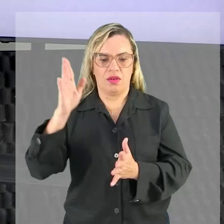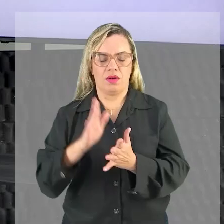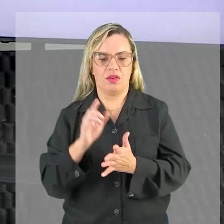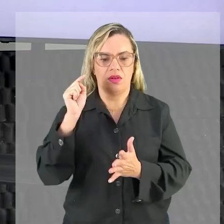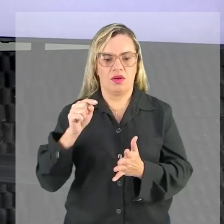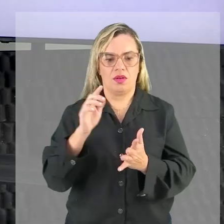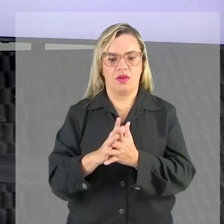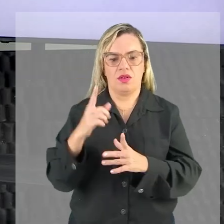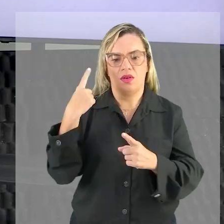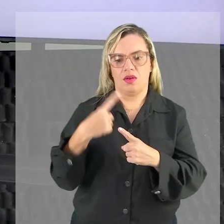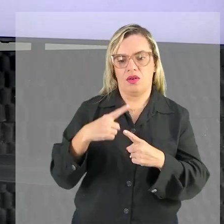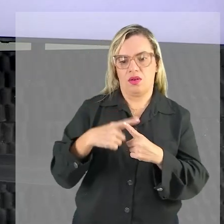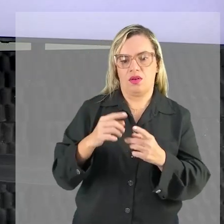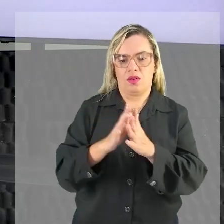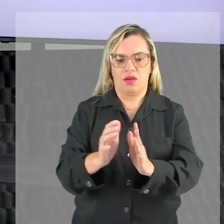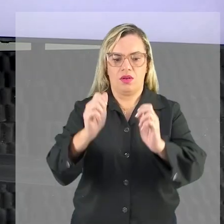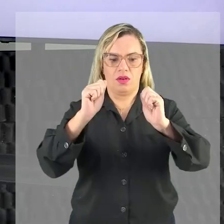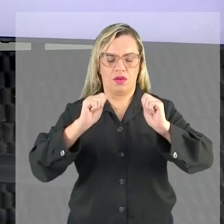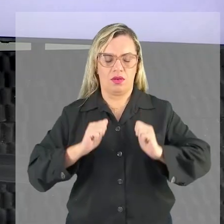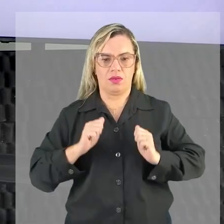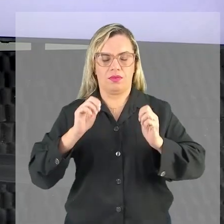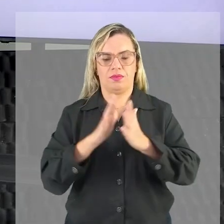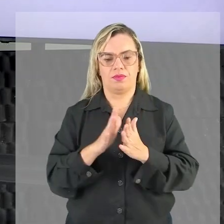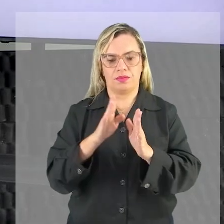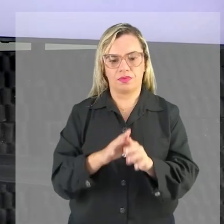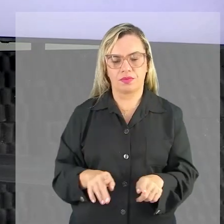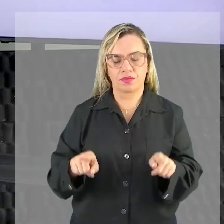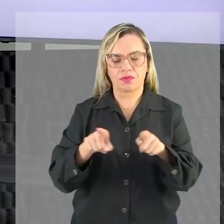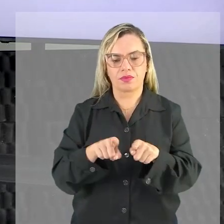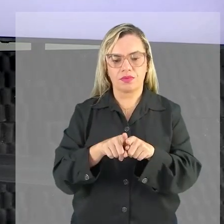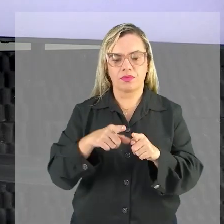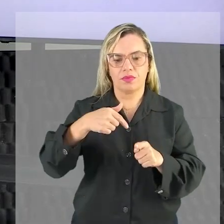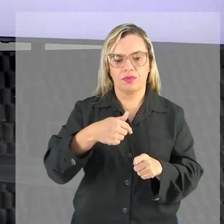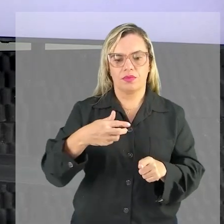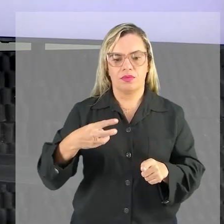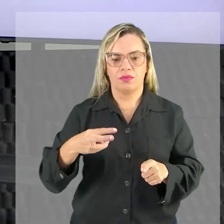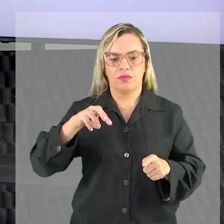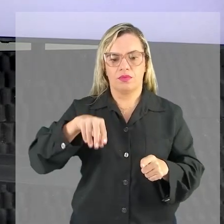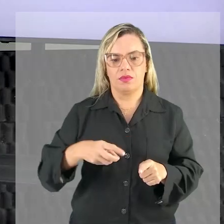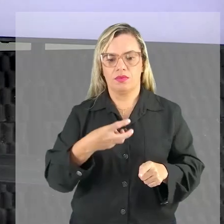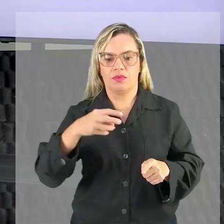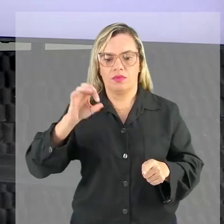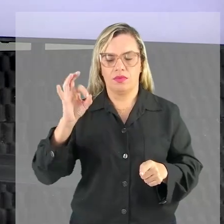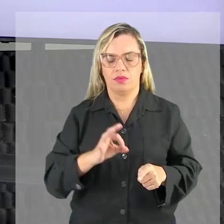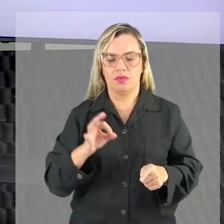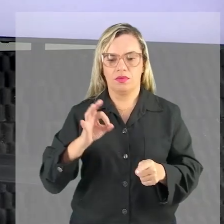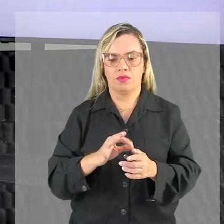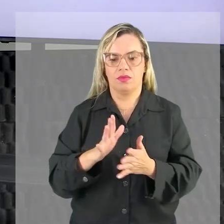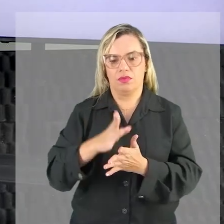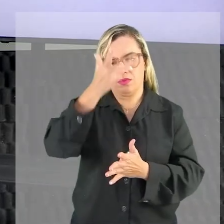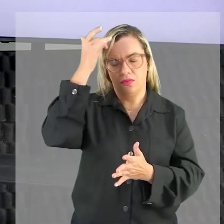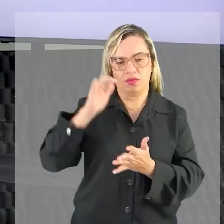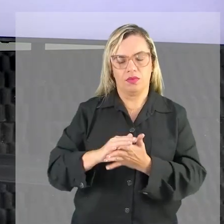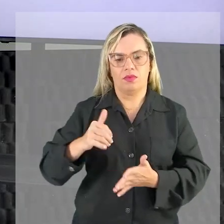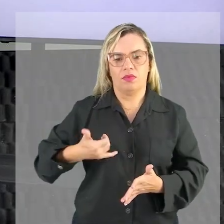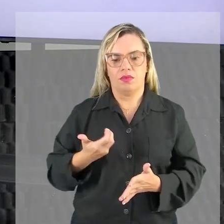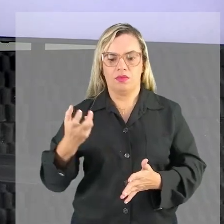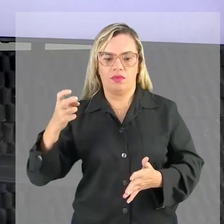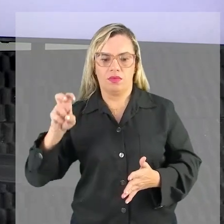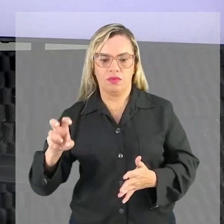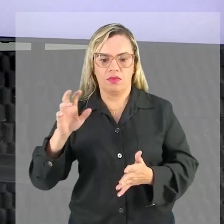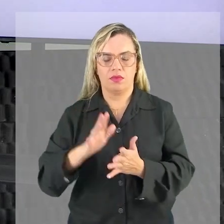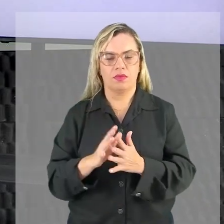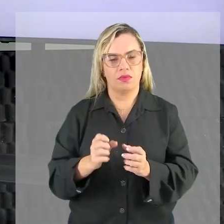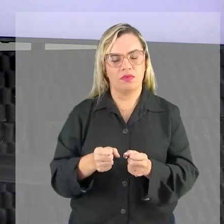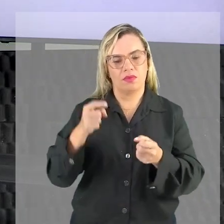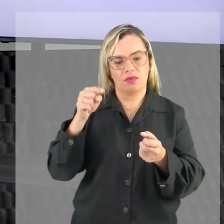para o sedentarismo. Paralelamente, 73% das pessoas de 15 anos ou mais afirmaram que o